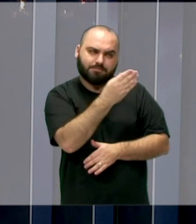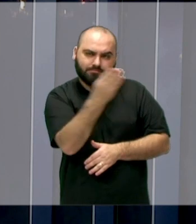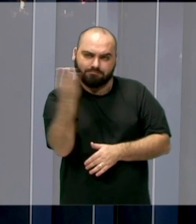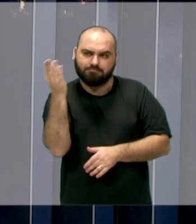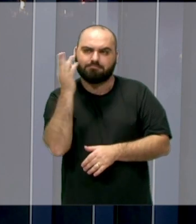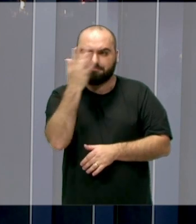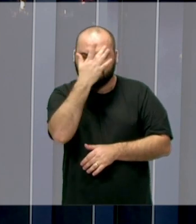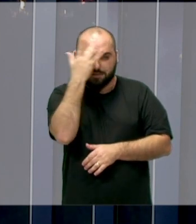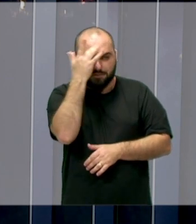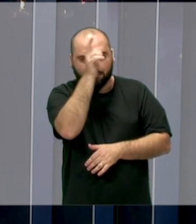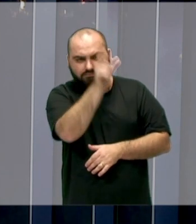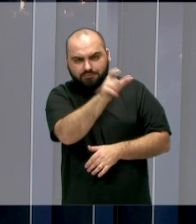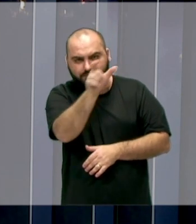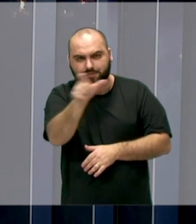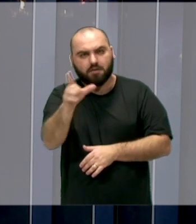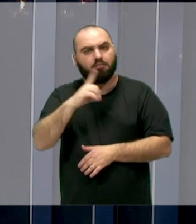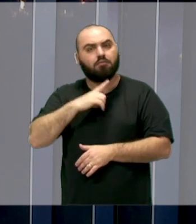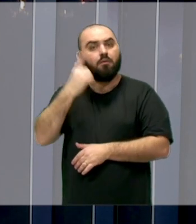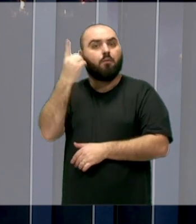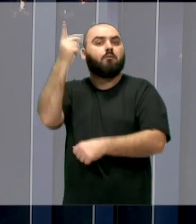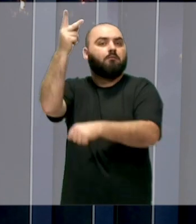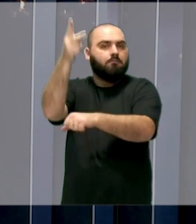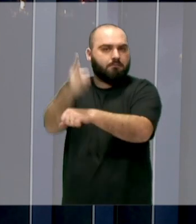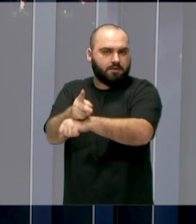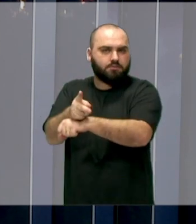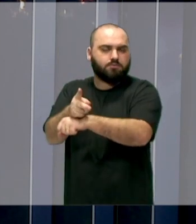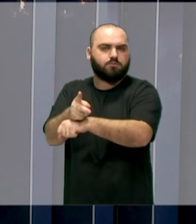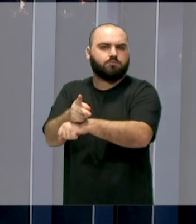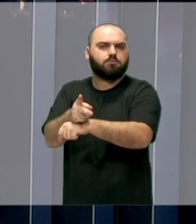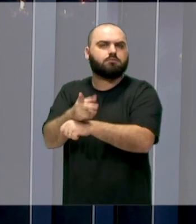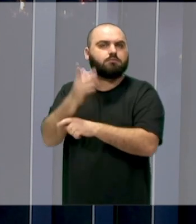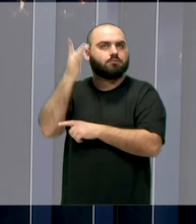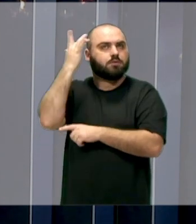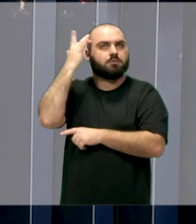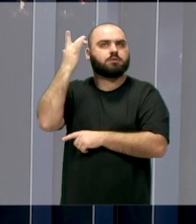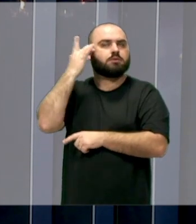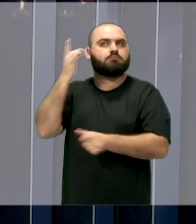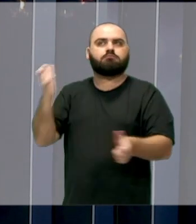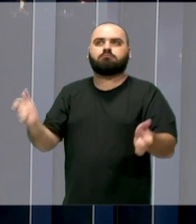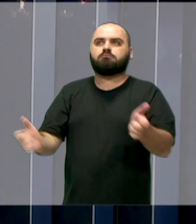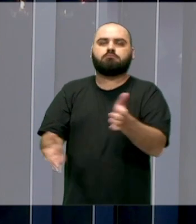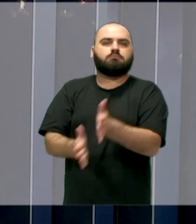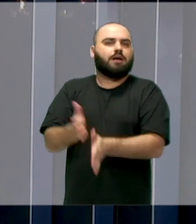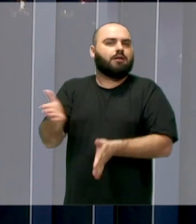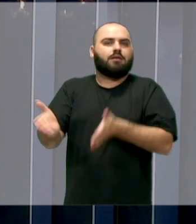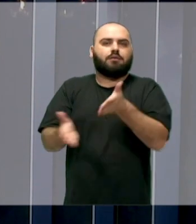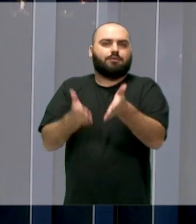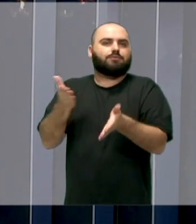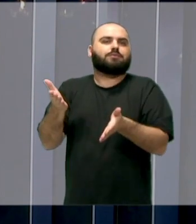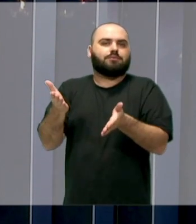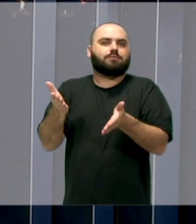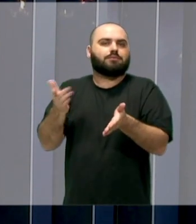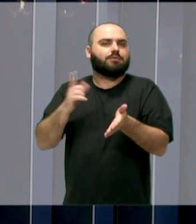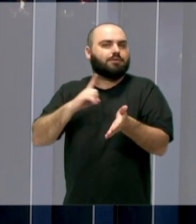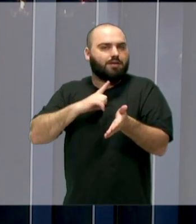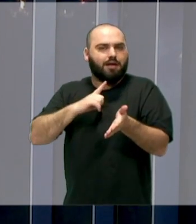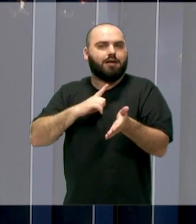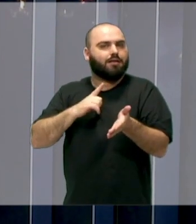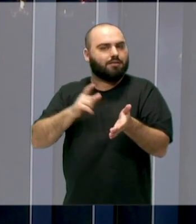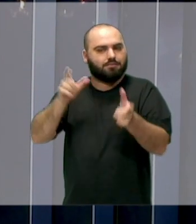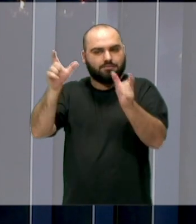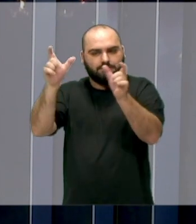para colocar um vídeo que tem. Eu achei maravilhoso, assim, você tem a